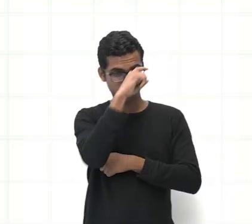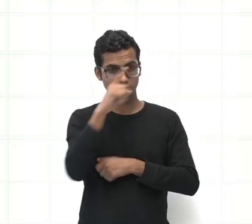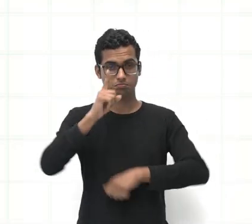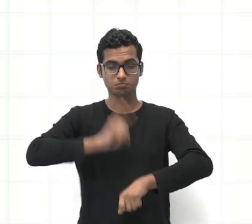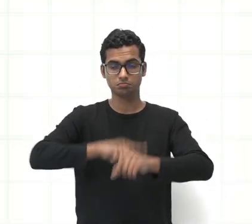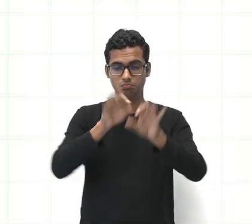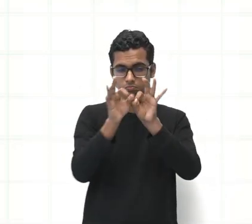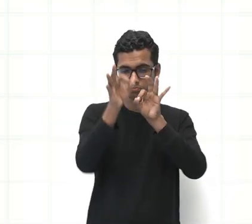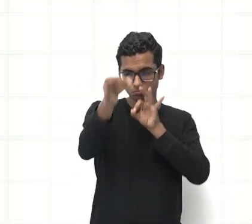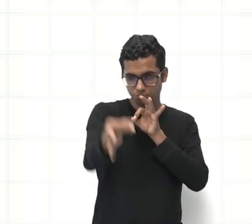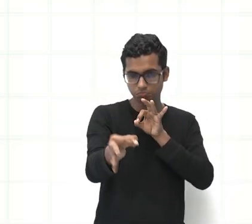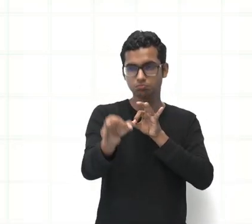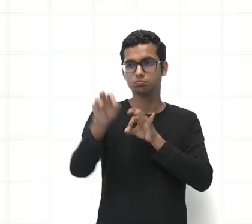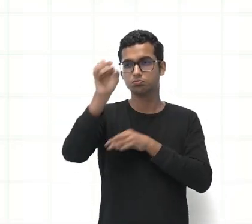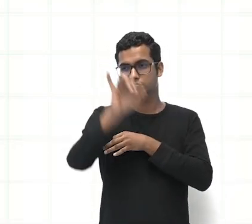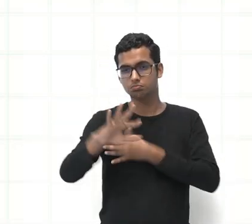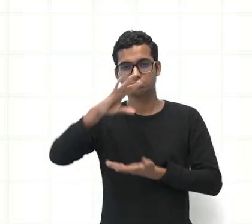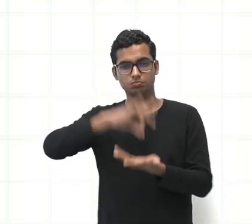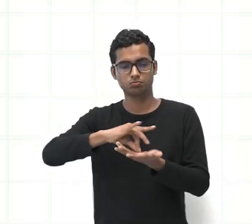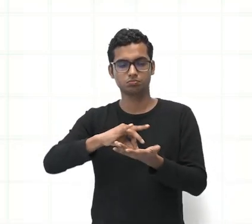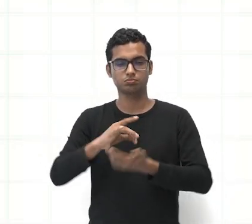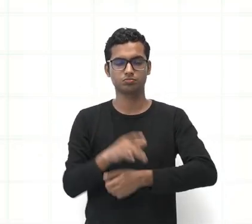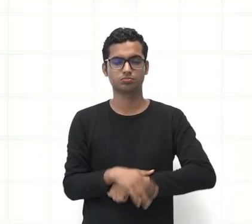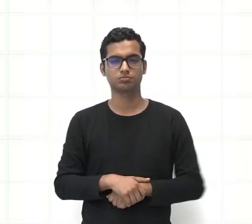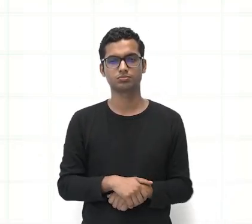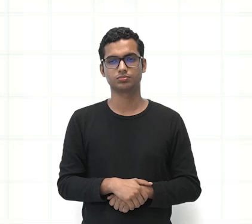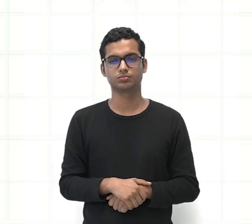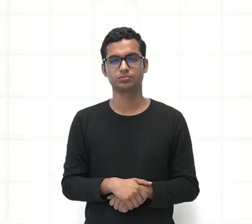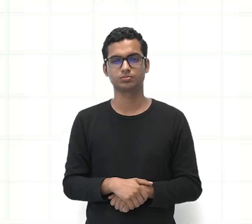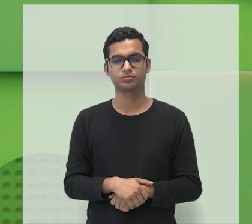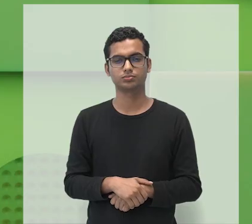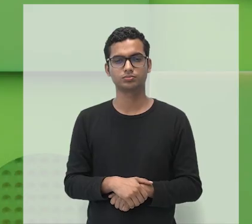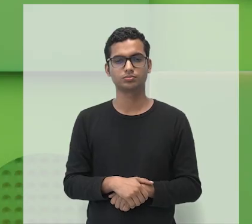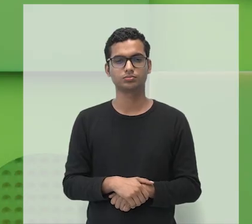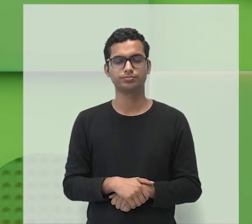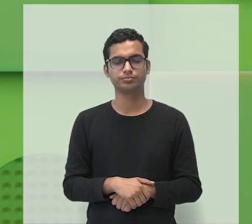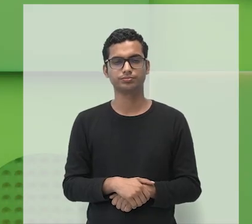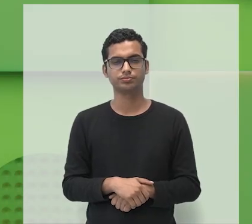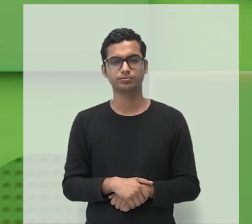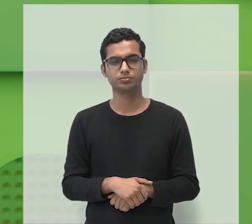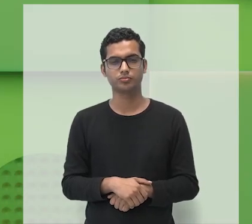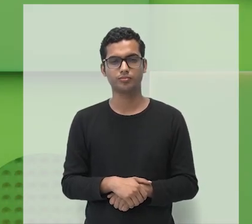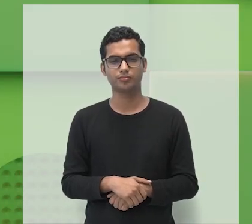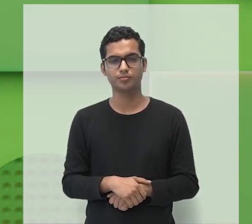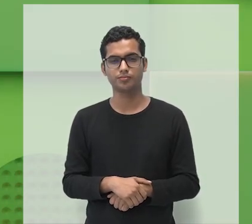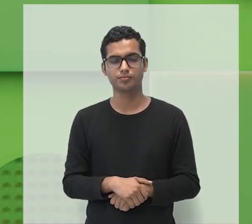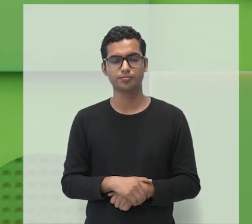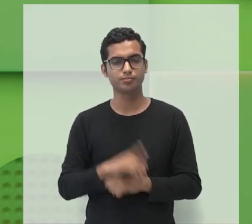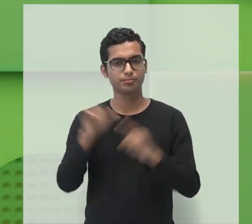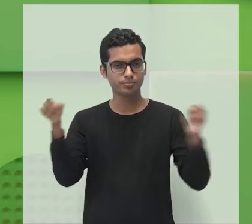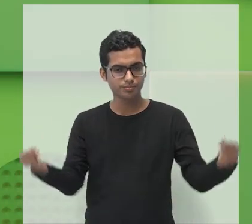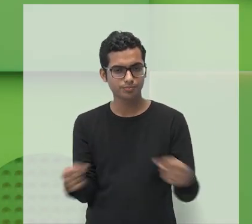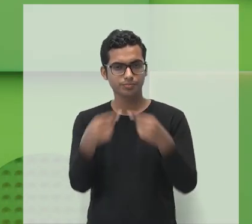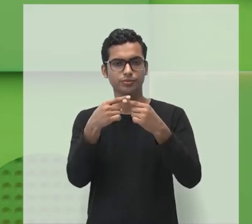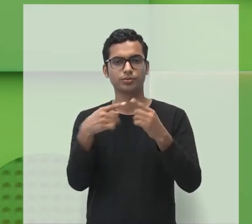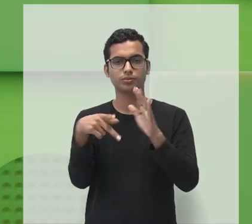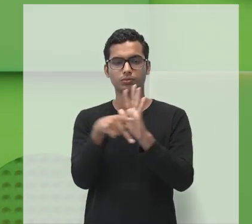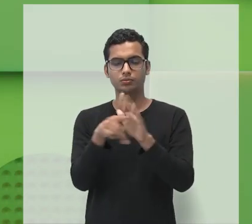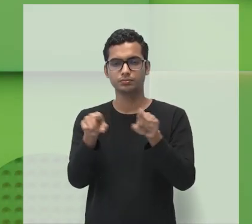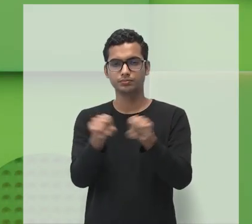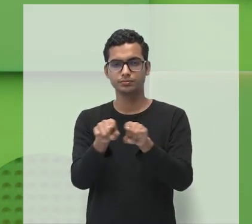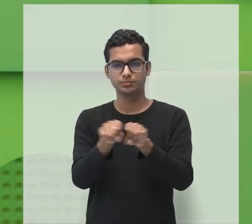objeto à distância, né? A uma longa distância. Esse é o problema da miopia. Então, começa a relacionar